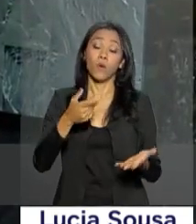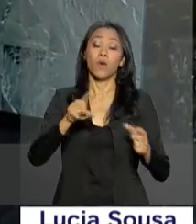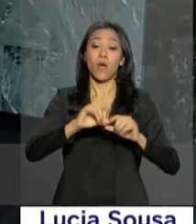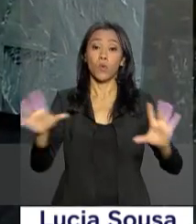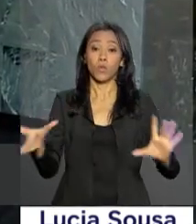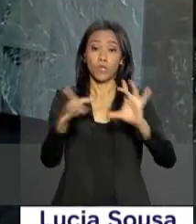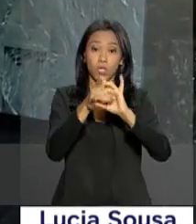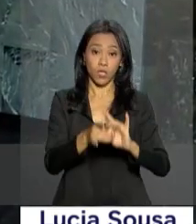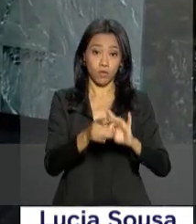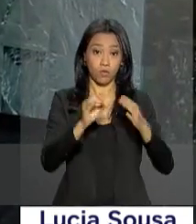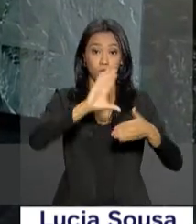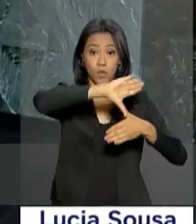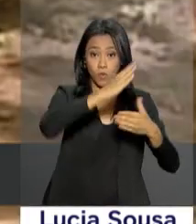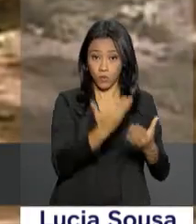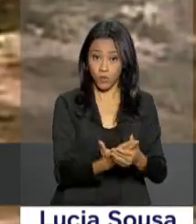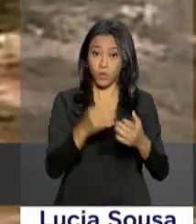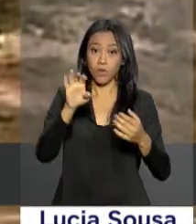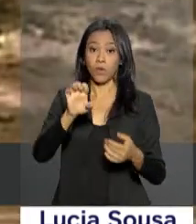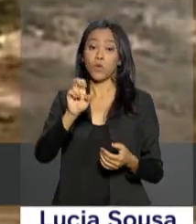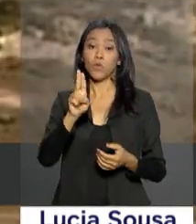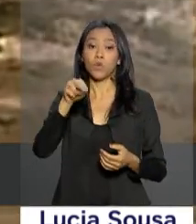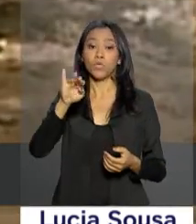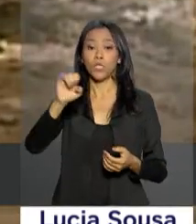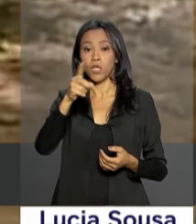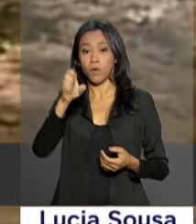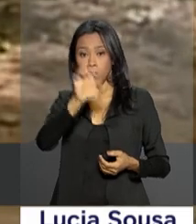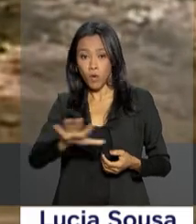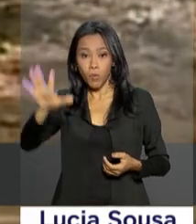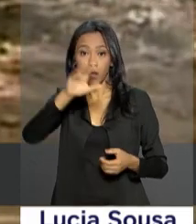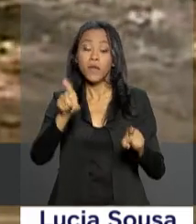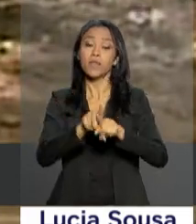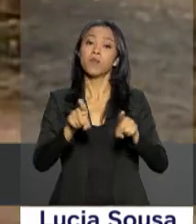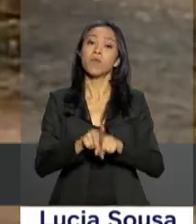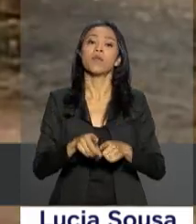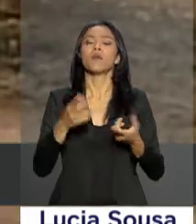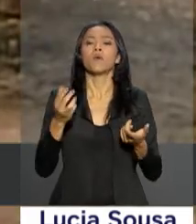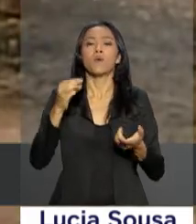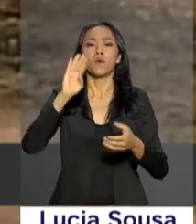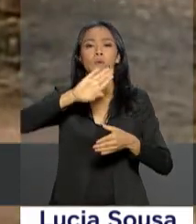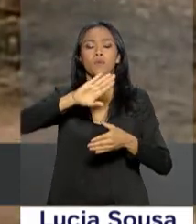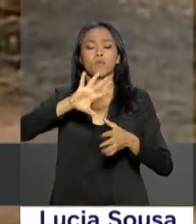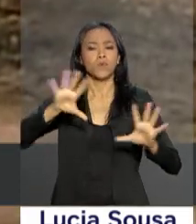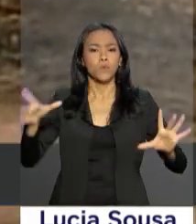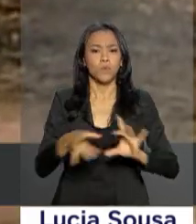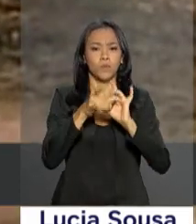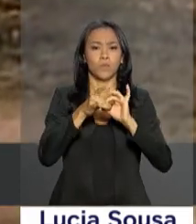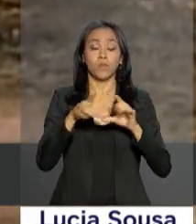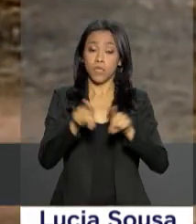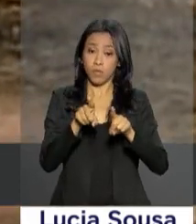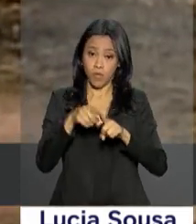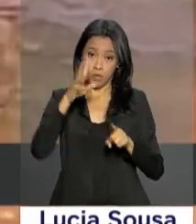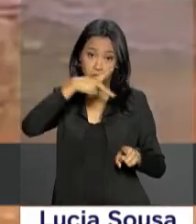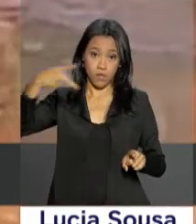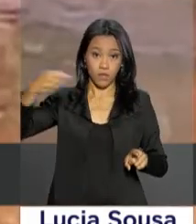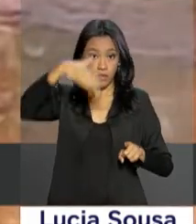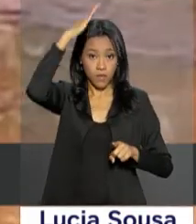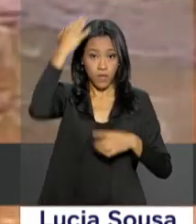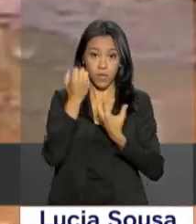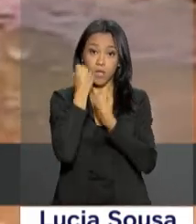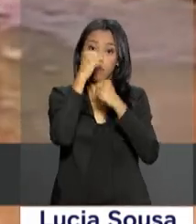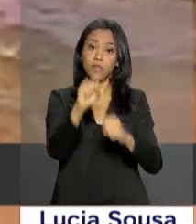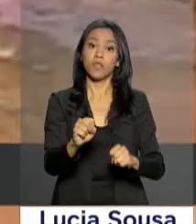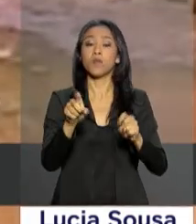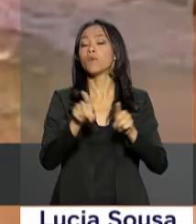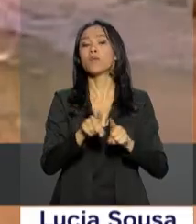e coreia do sul já sobre o desafio de acabar com a intolerância temer defendeu o compromisso com a declaração dos